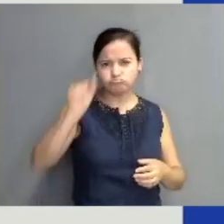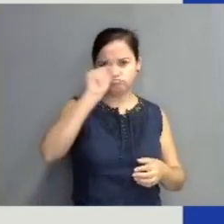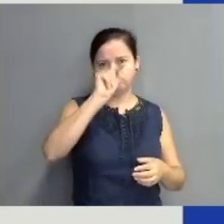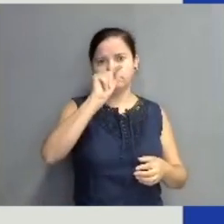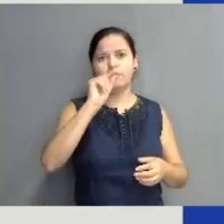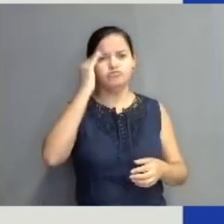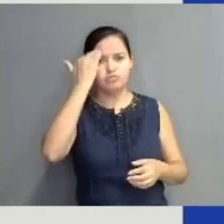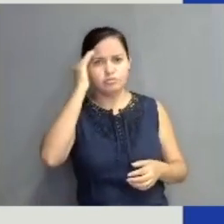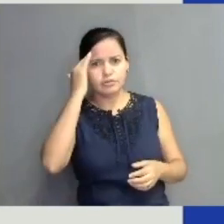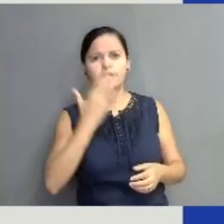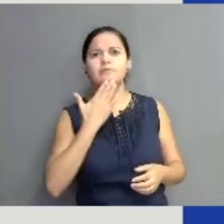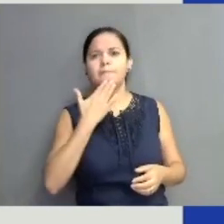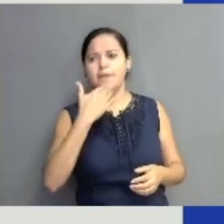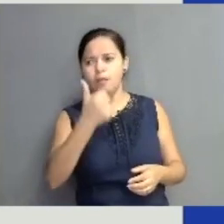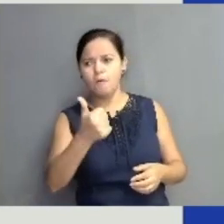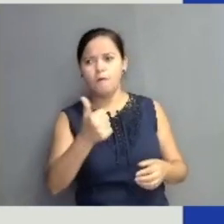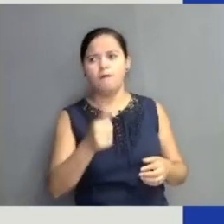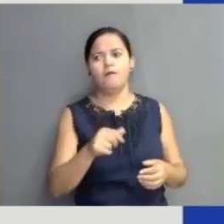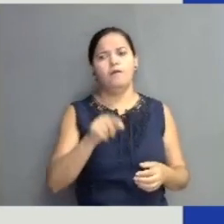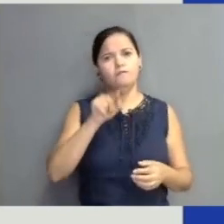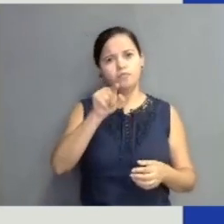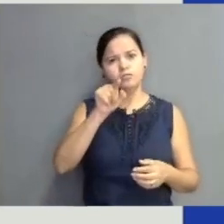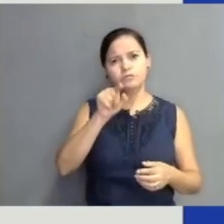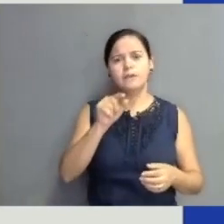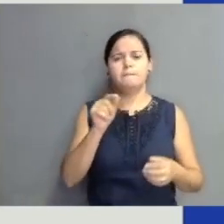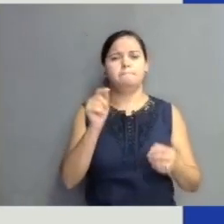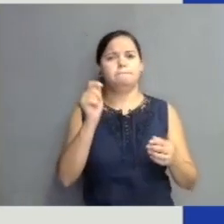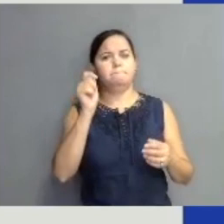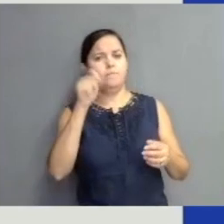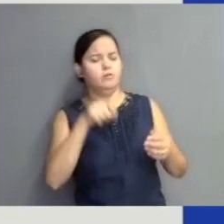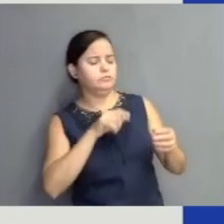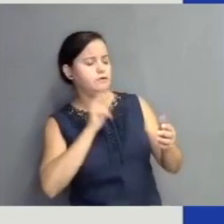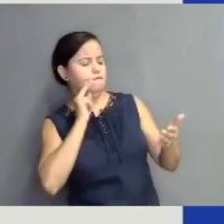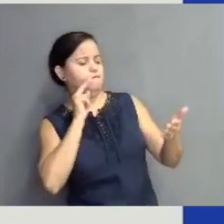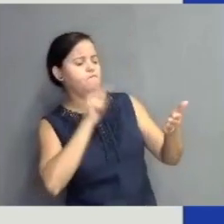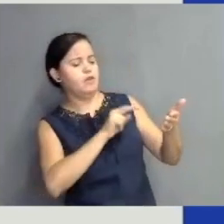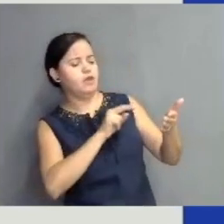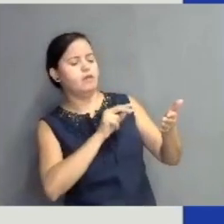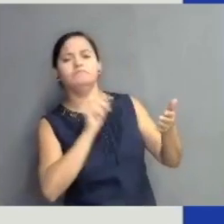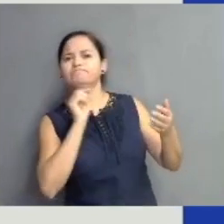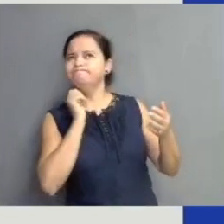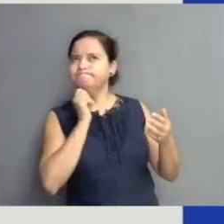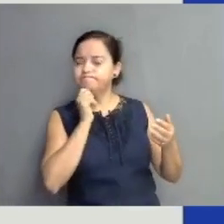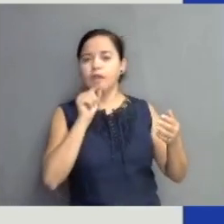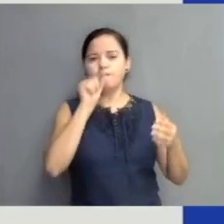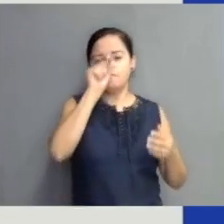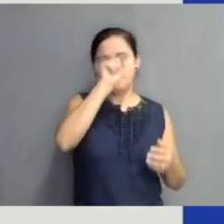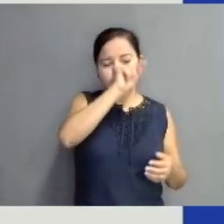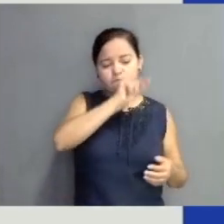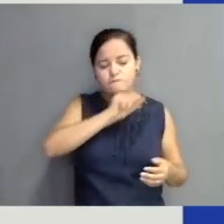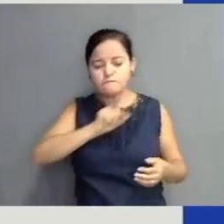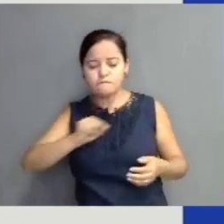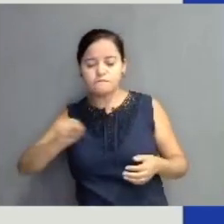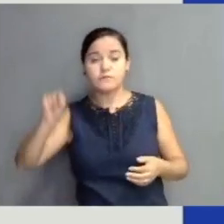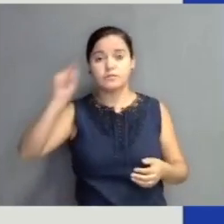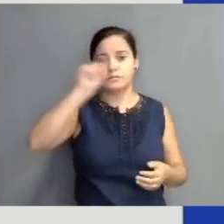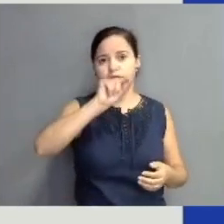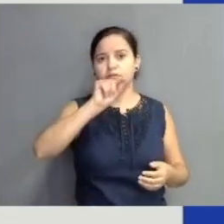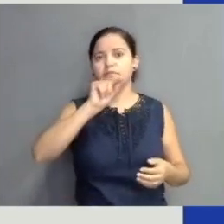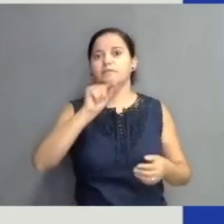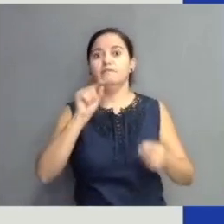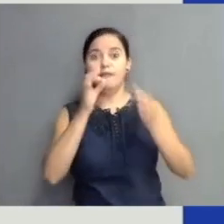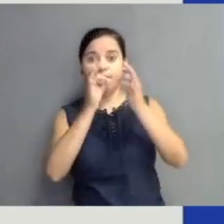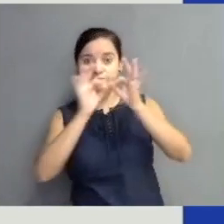número 2, ó, circule essa ideia. A gente encontra a ideia central e circula nas frases e nos parágrafos do